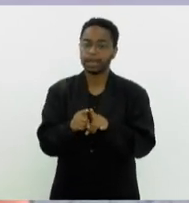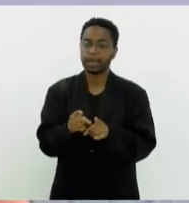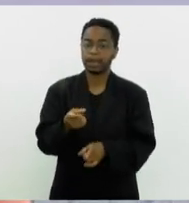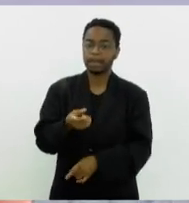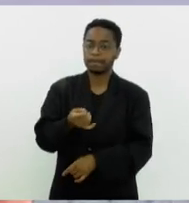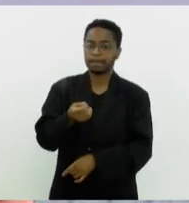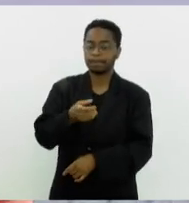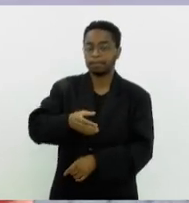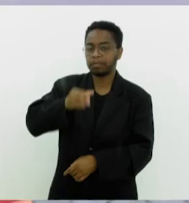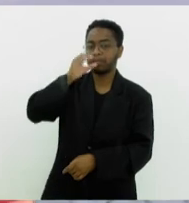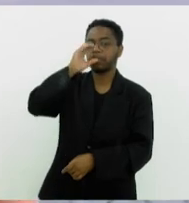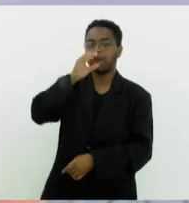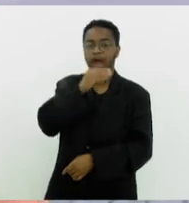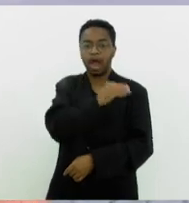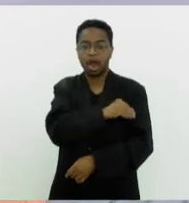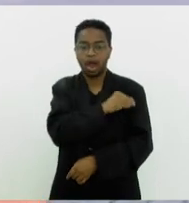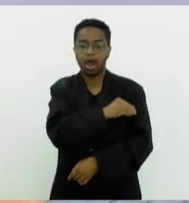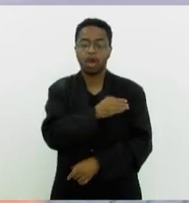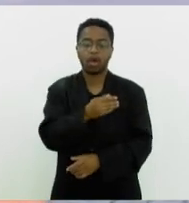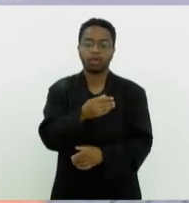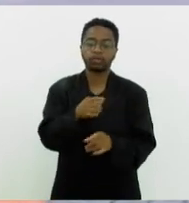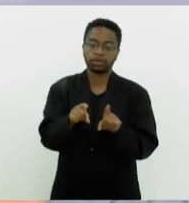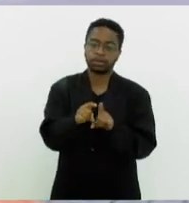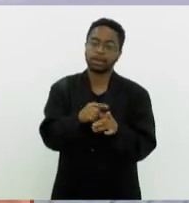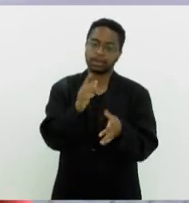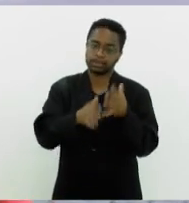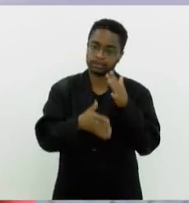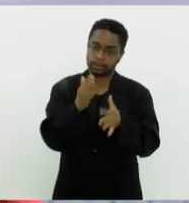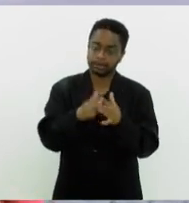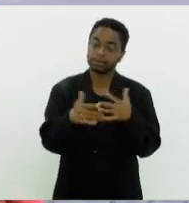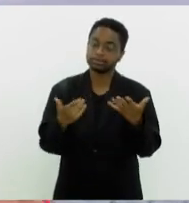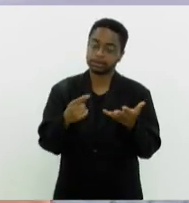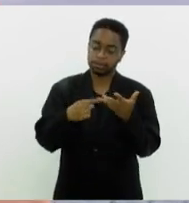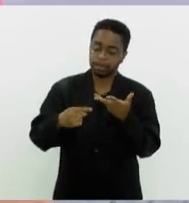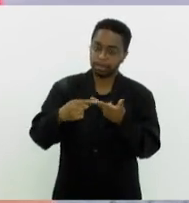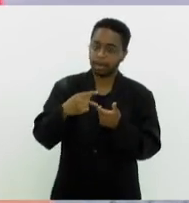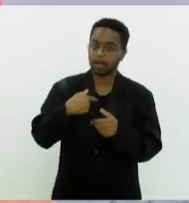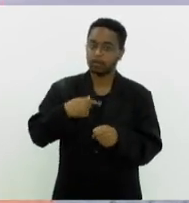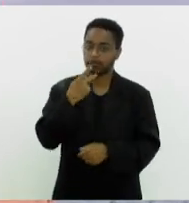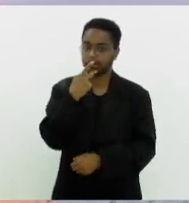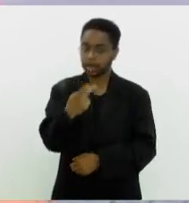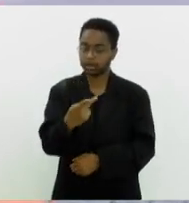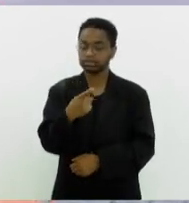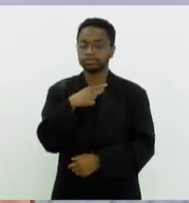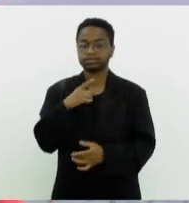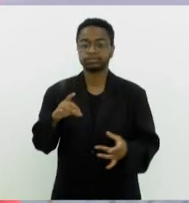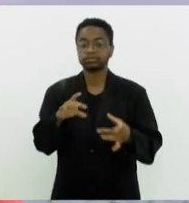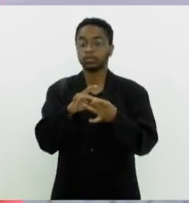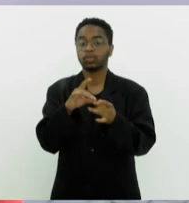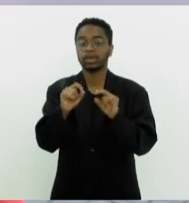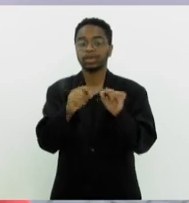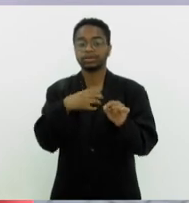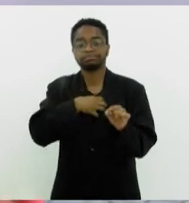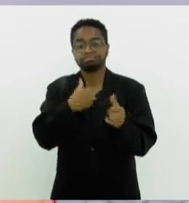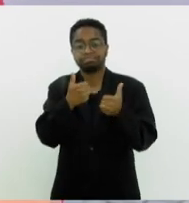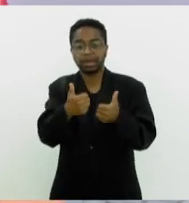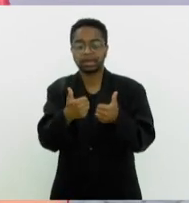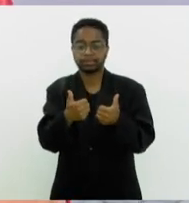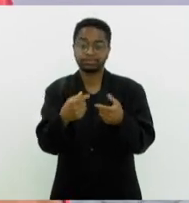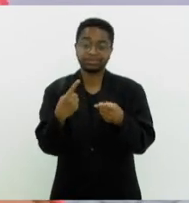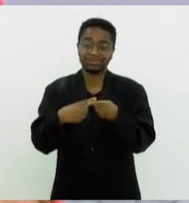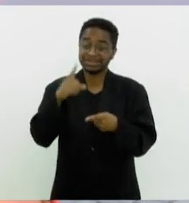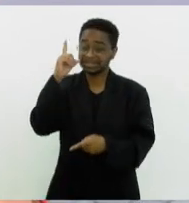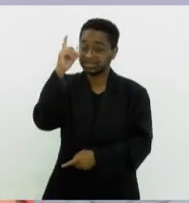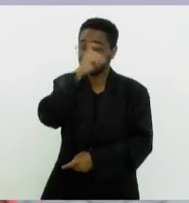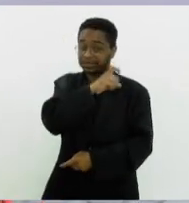também complica. Então, na verdade, todas essas coisas que eu estou te falando estão relacionadas ao bem-estar, né? É difícil,